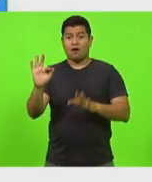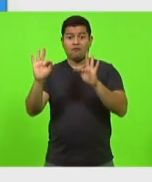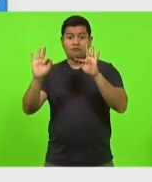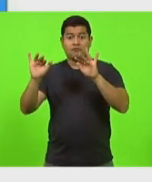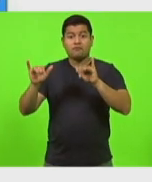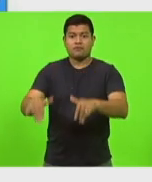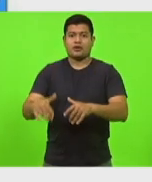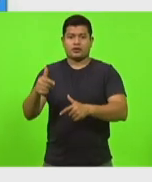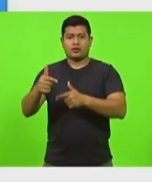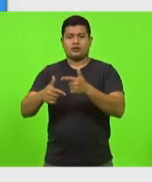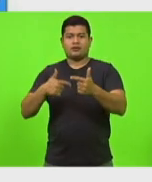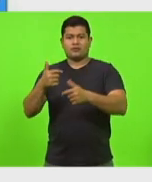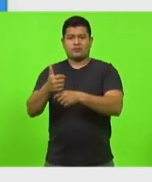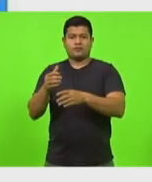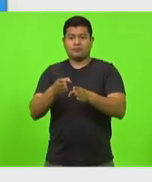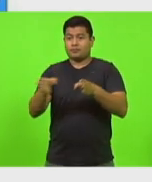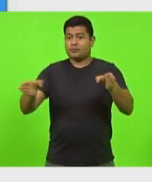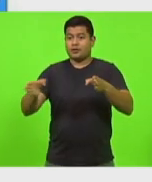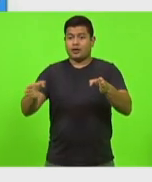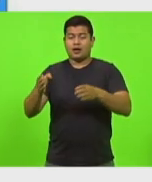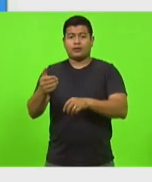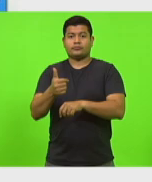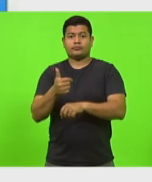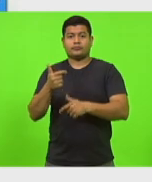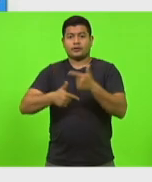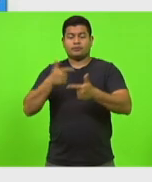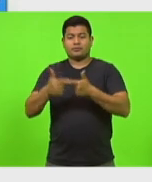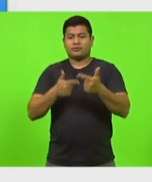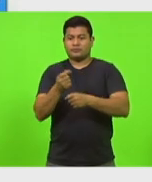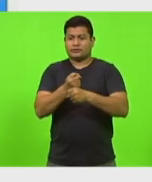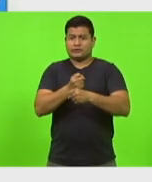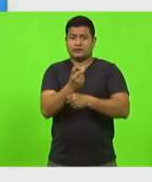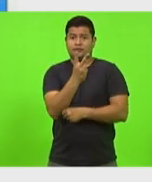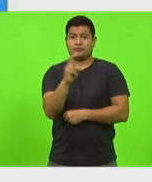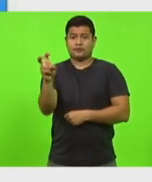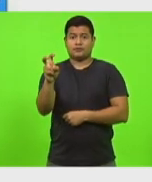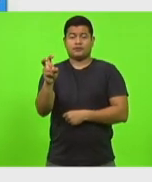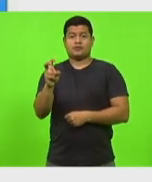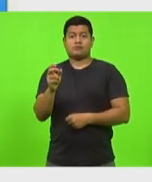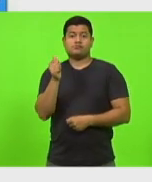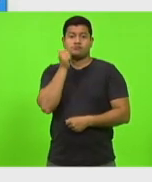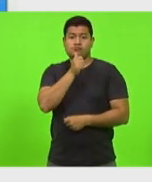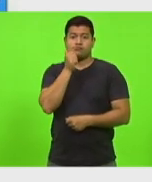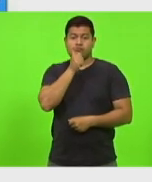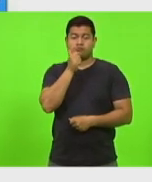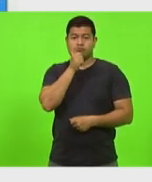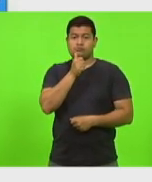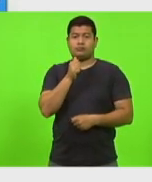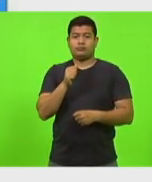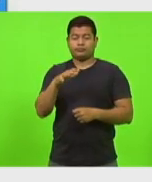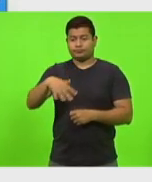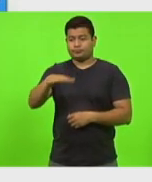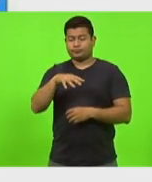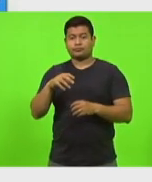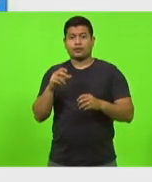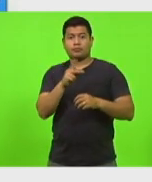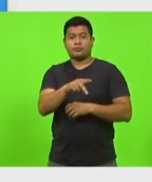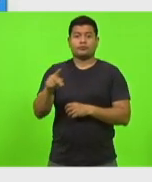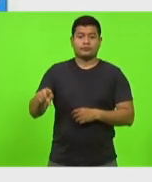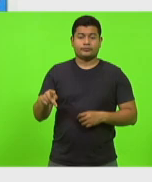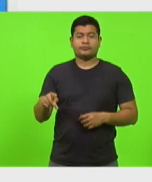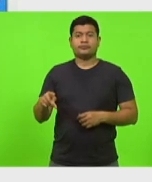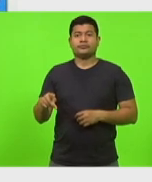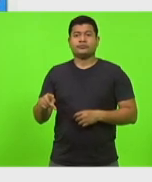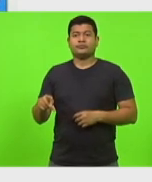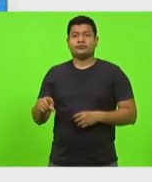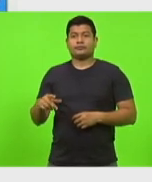da carreira, 25 anos de trabalho para a mulher, para os educadores, no caso aqui. Aí tem o